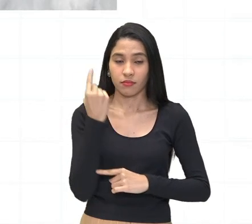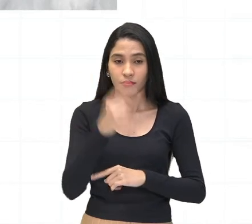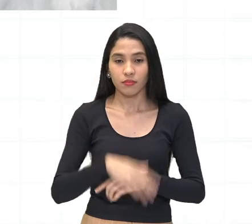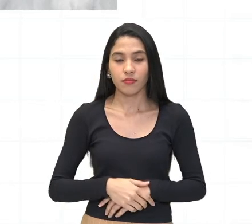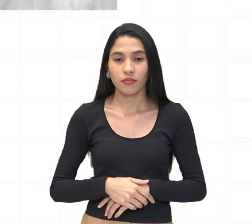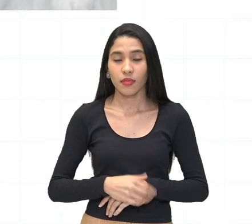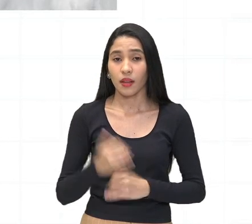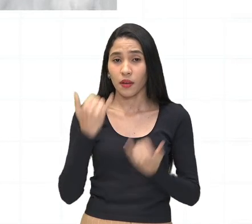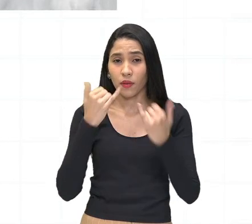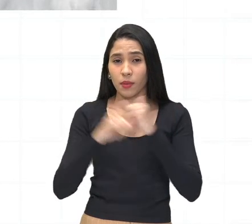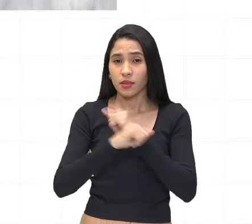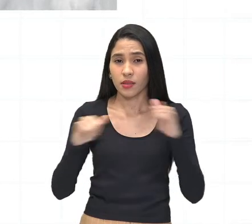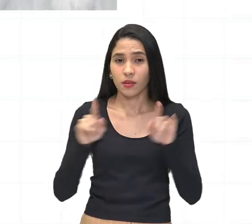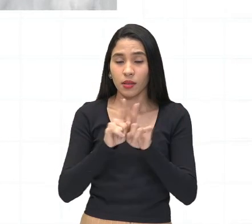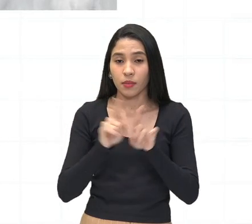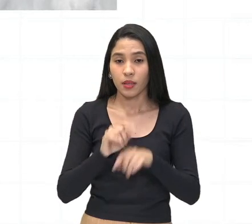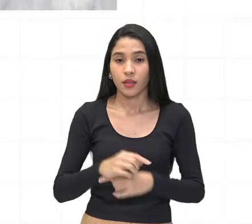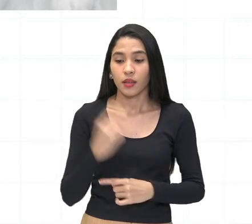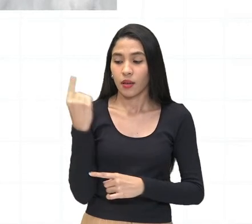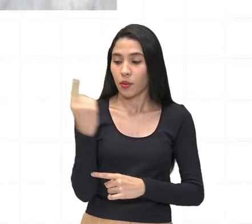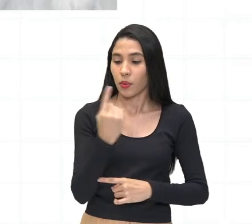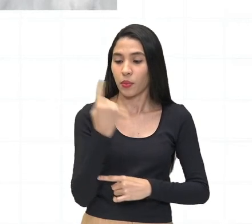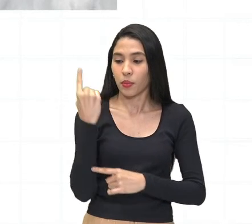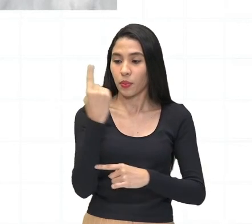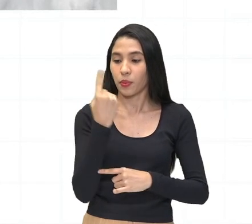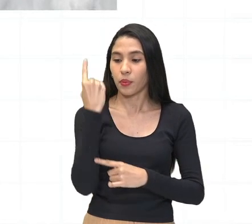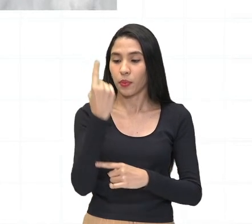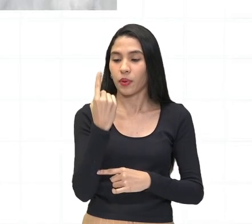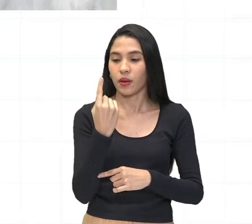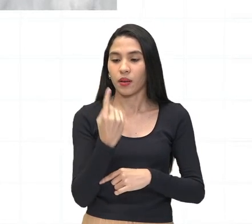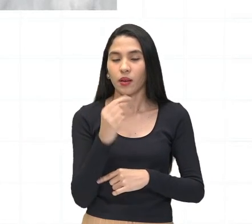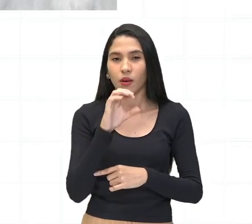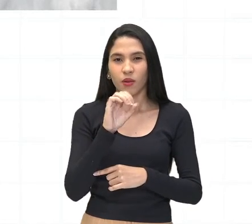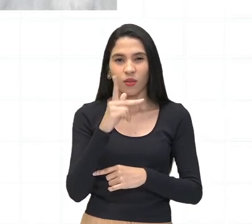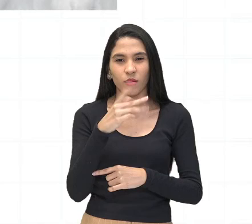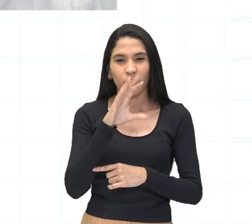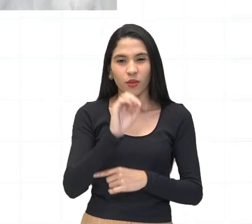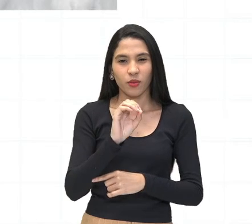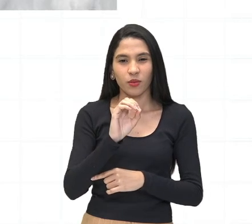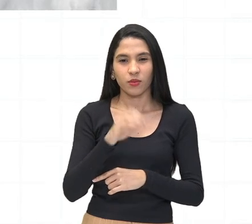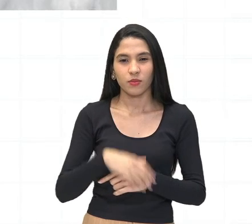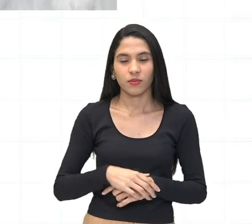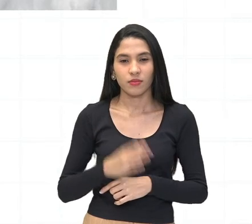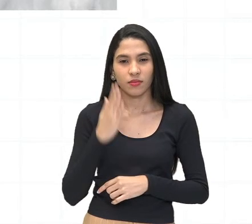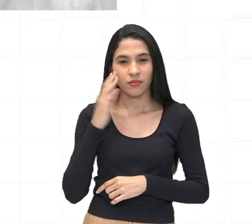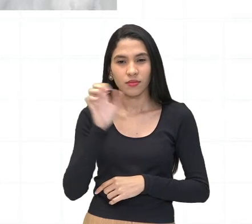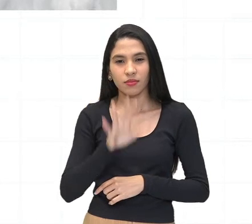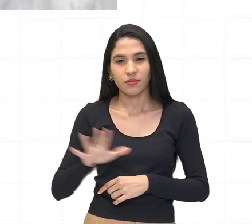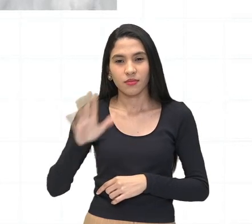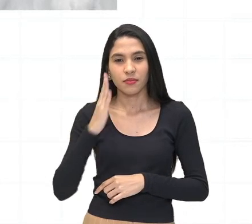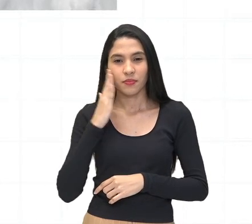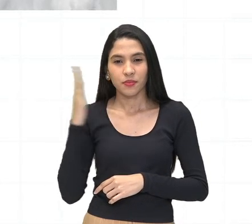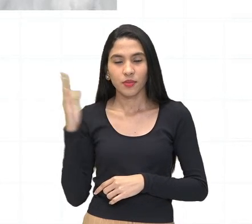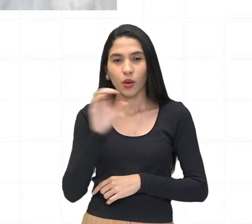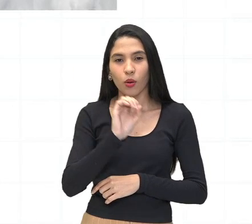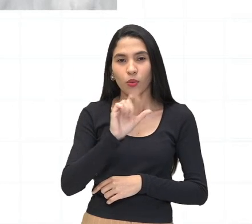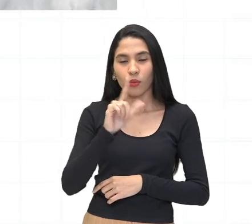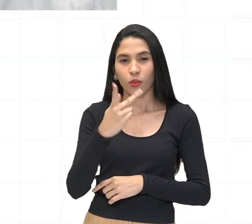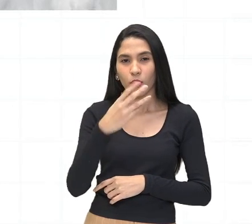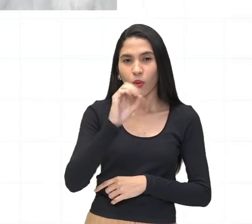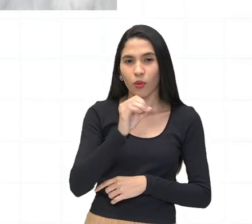de informação, no olho do furacão, gente, bem no meio aí do furacão, essa área que a gente chama de olho